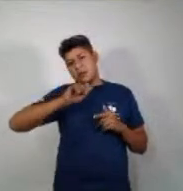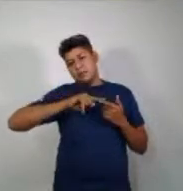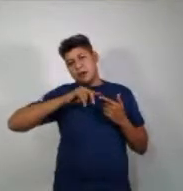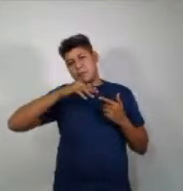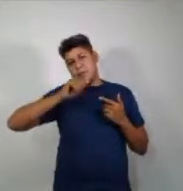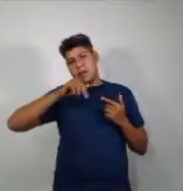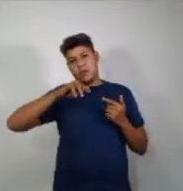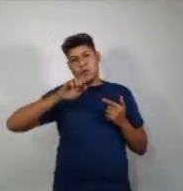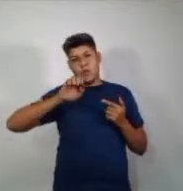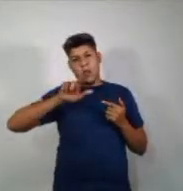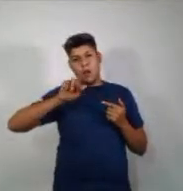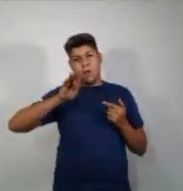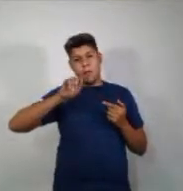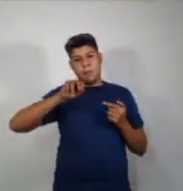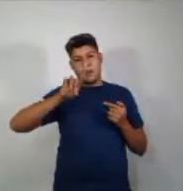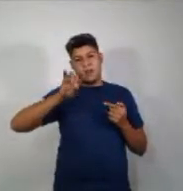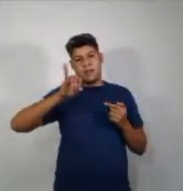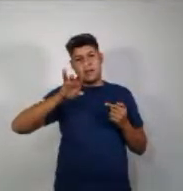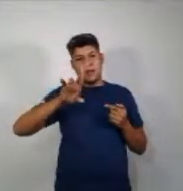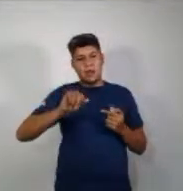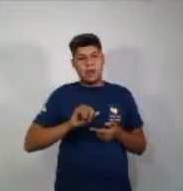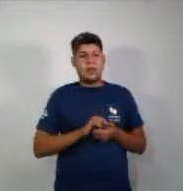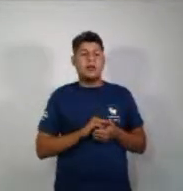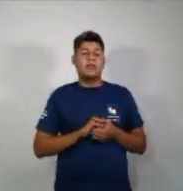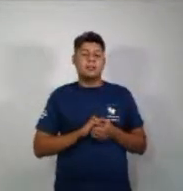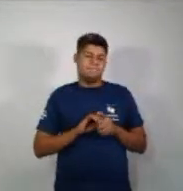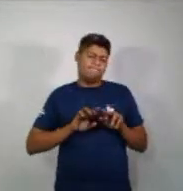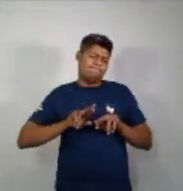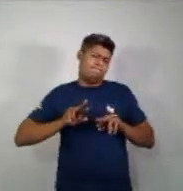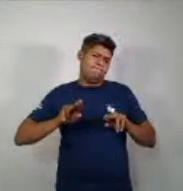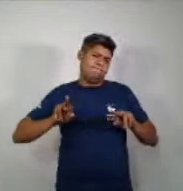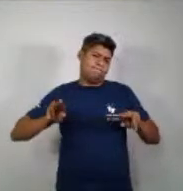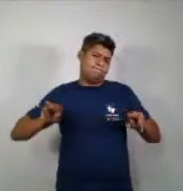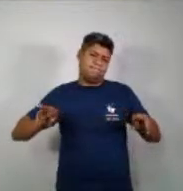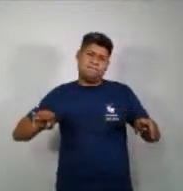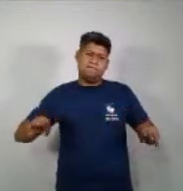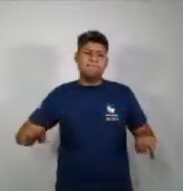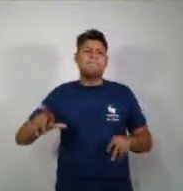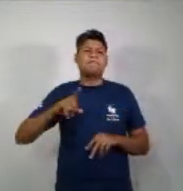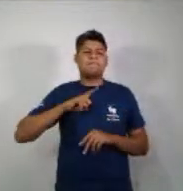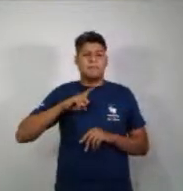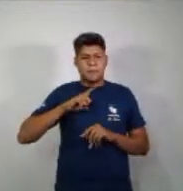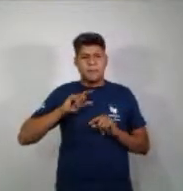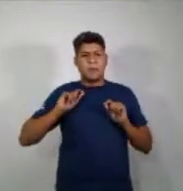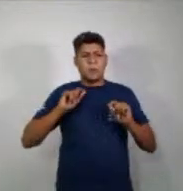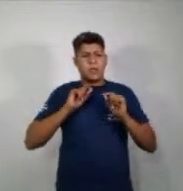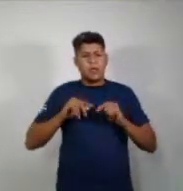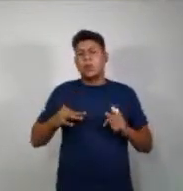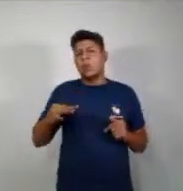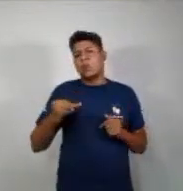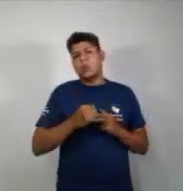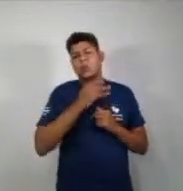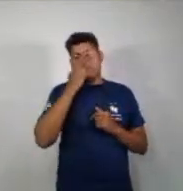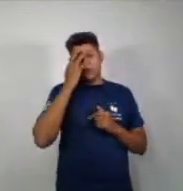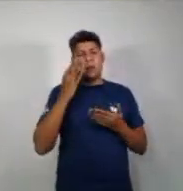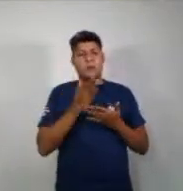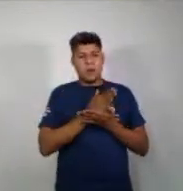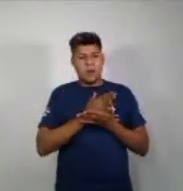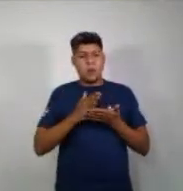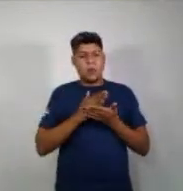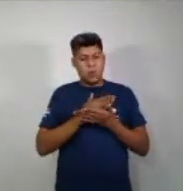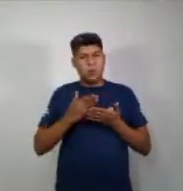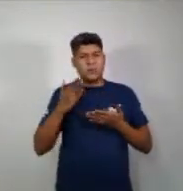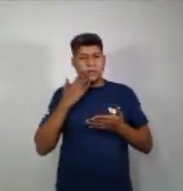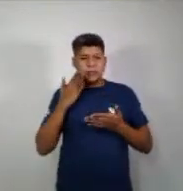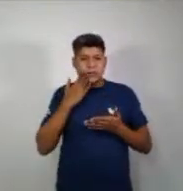Bandeira, Mário de Andrade, falei, Carlos de Andrade, enfim, você vê assim, tem todo mundo, alguns, obviamente, que não estão